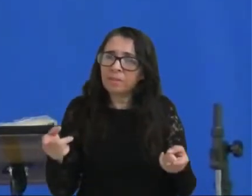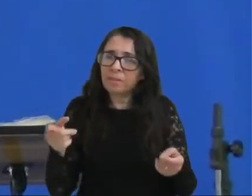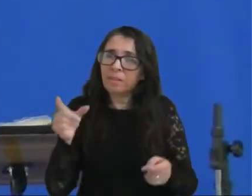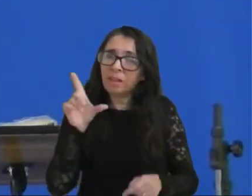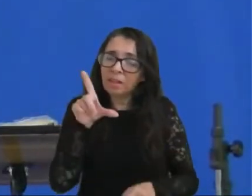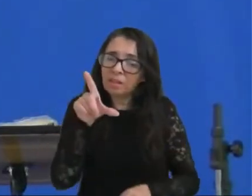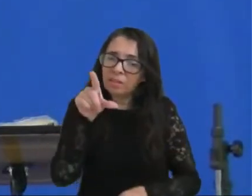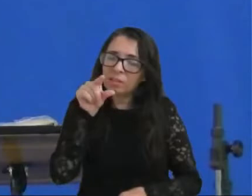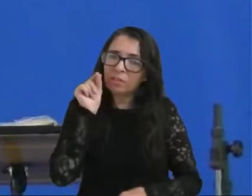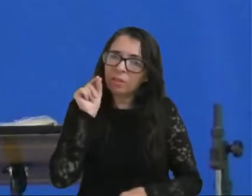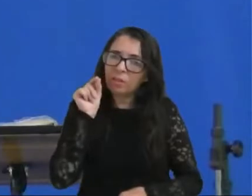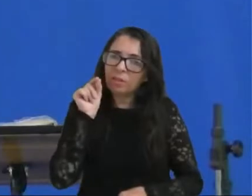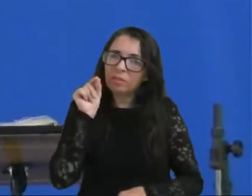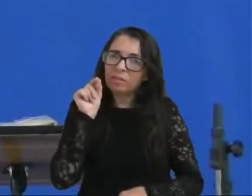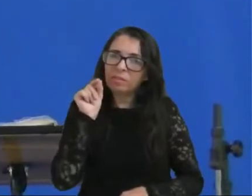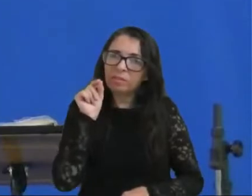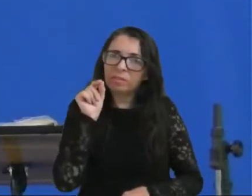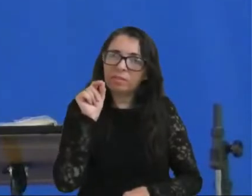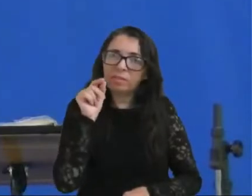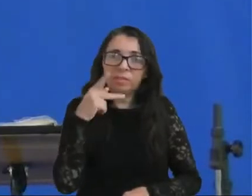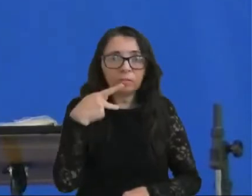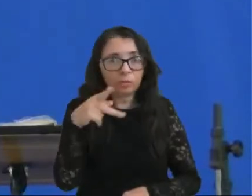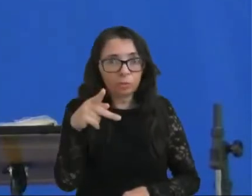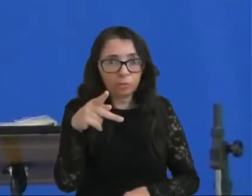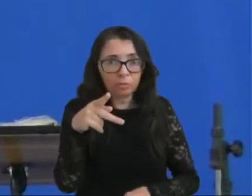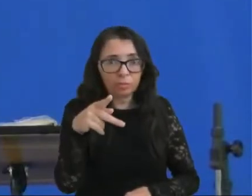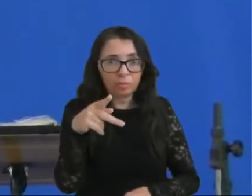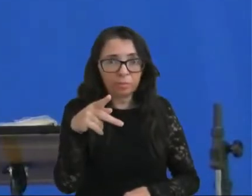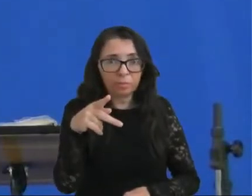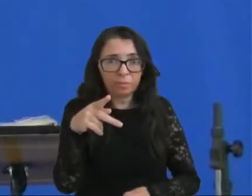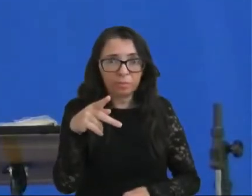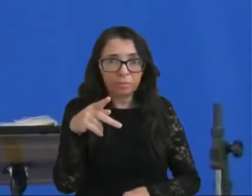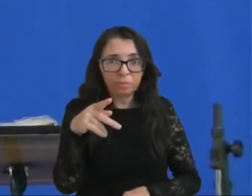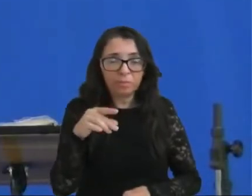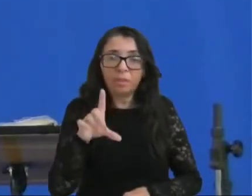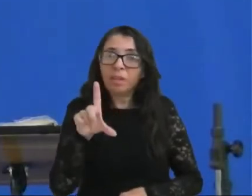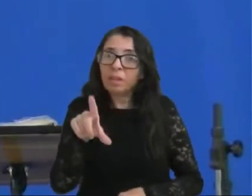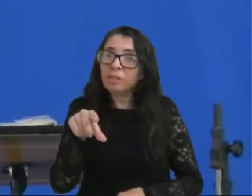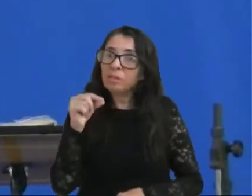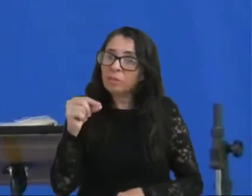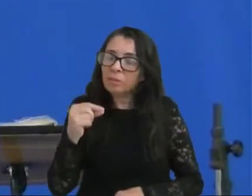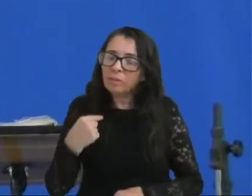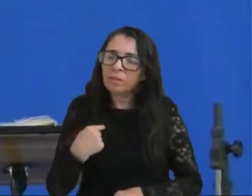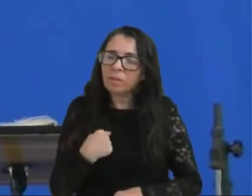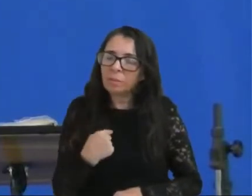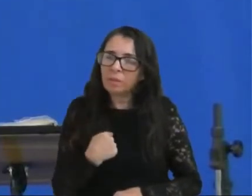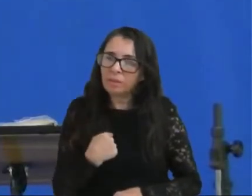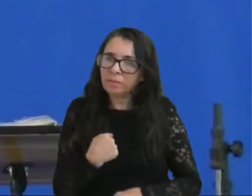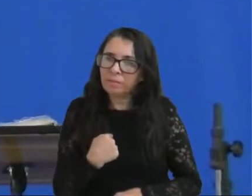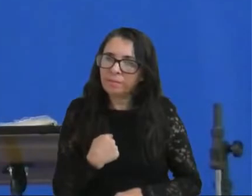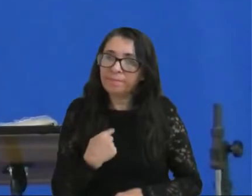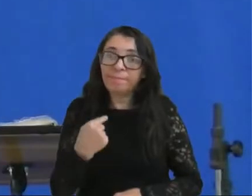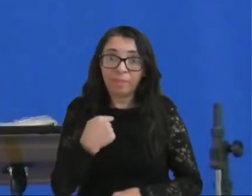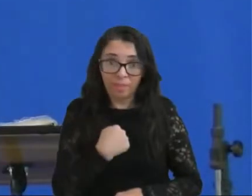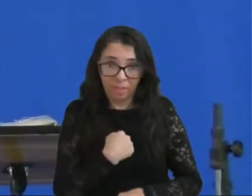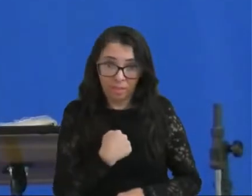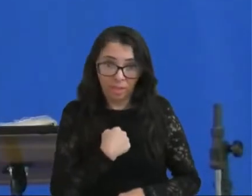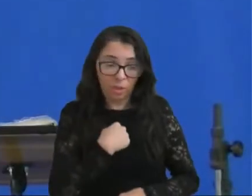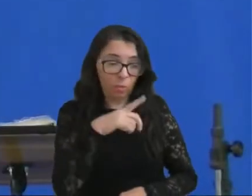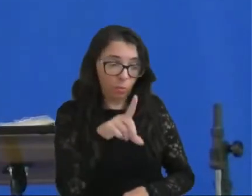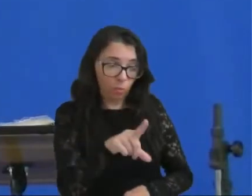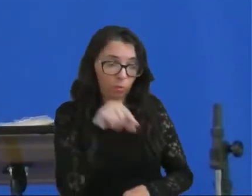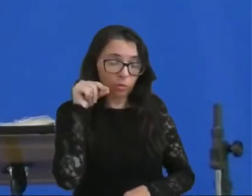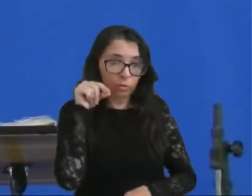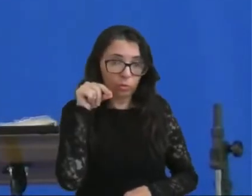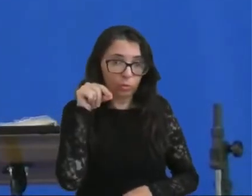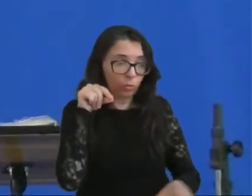Jesus está hoje no meio da tua igreja, andando entre nós. E o que Ele